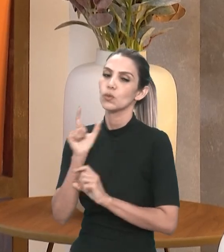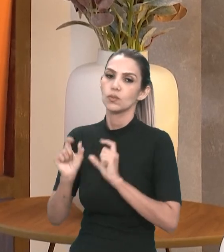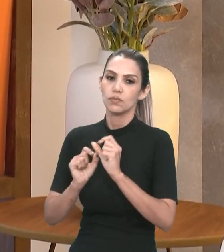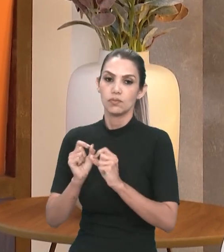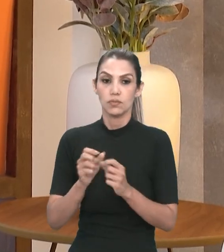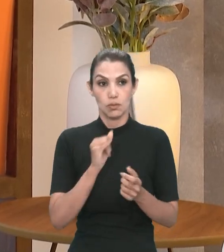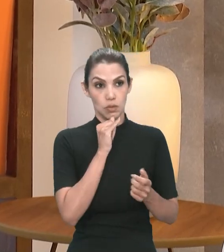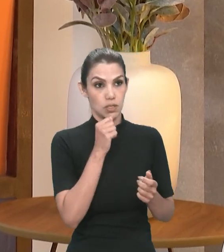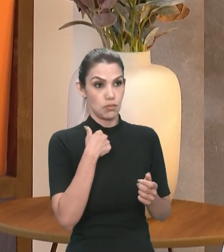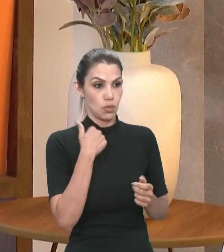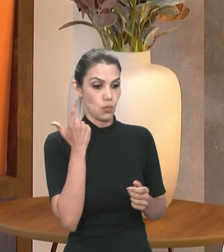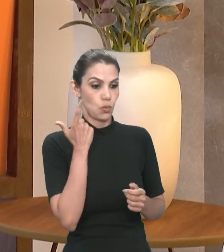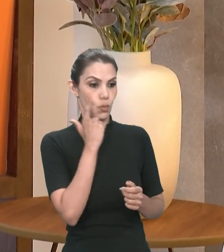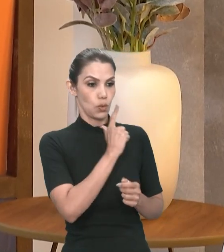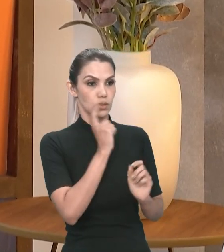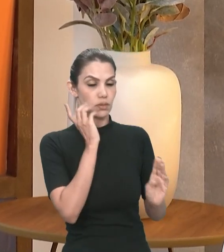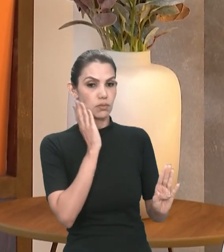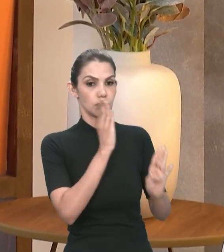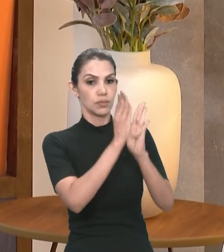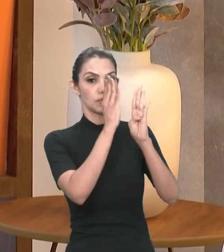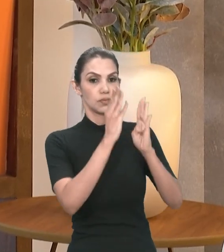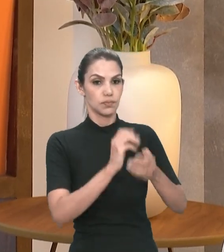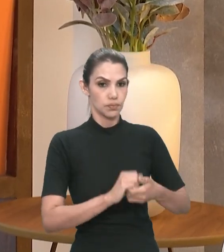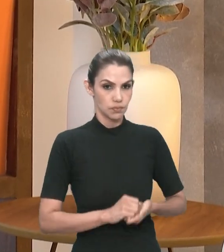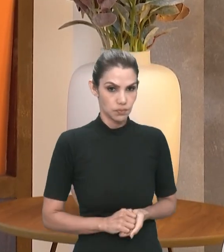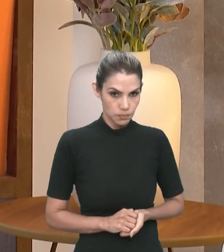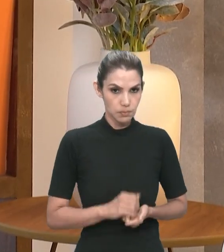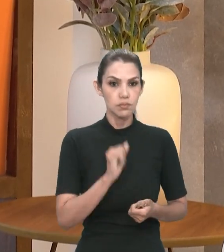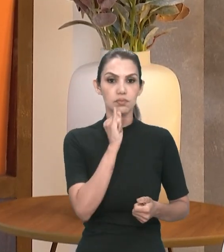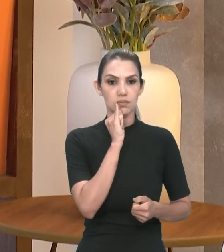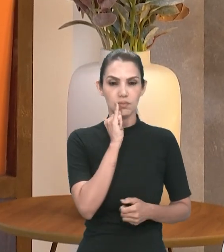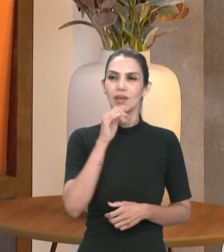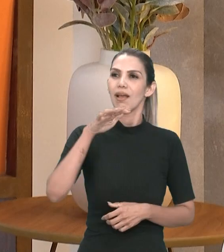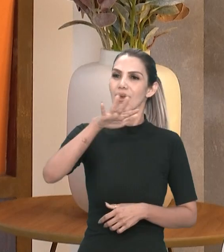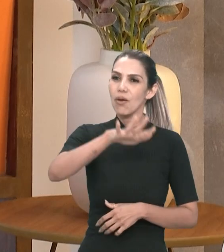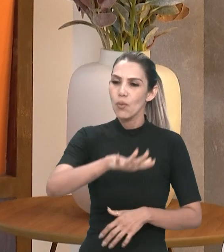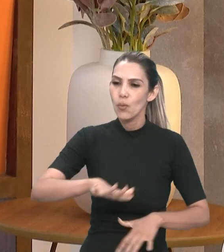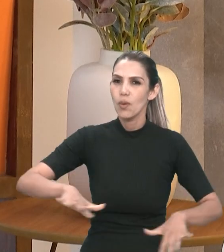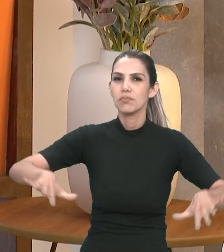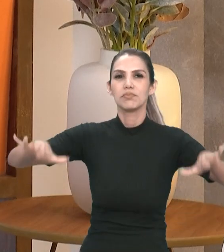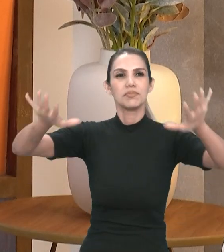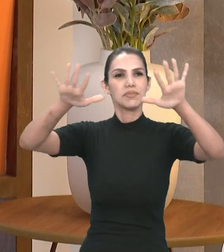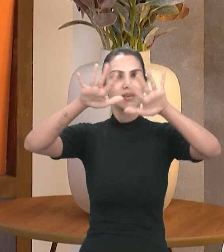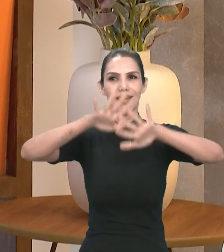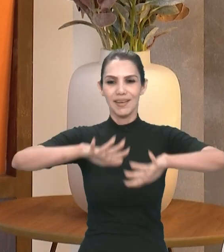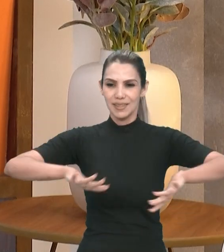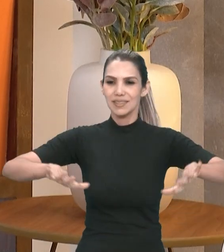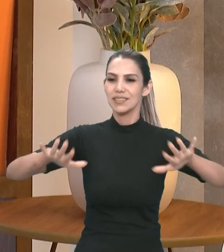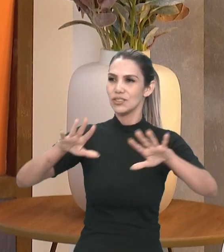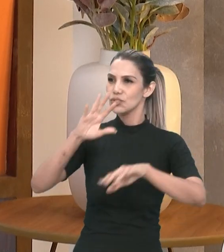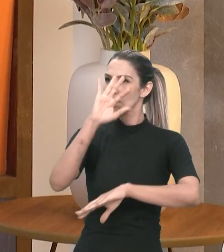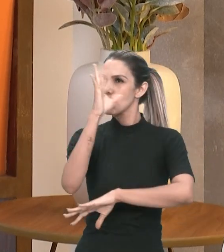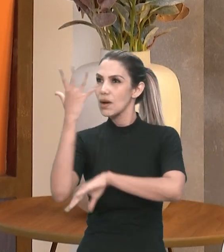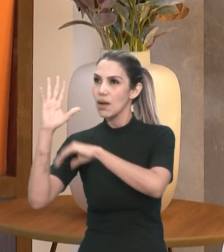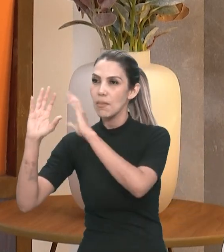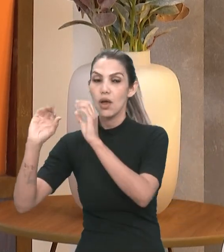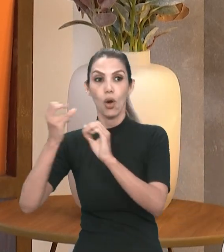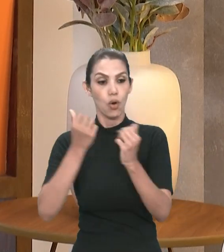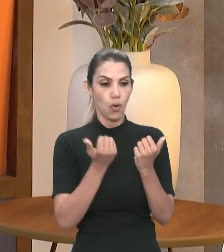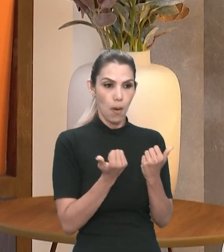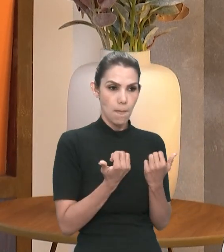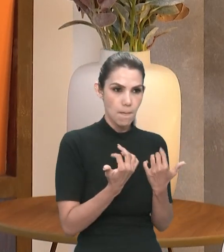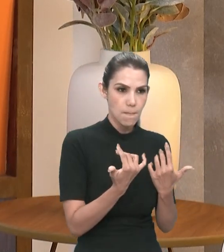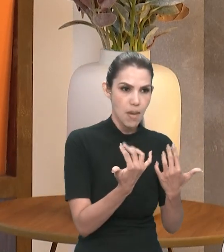exemplo, o efeito da paisagem, né, essa modificação que a gente tem da paisagem